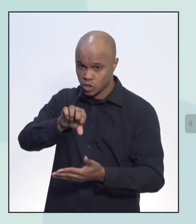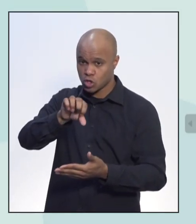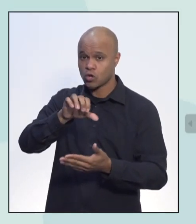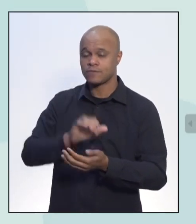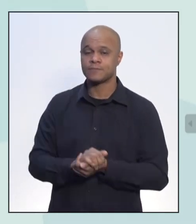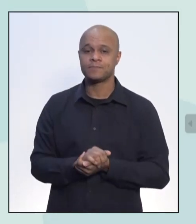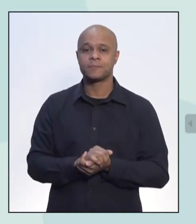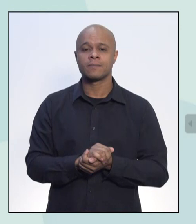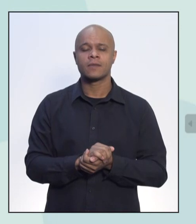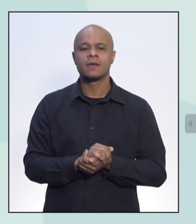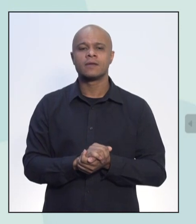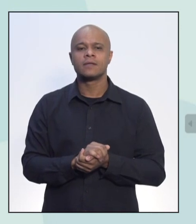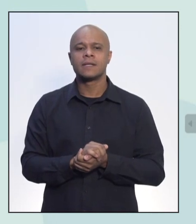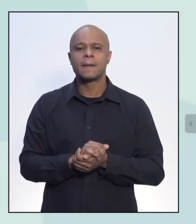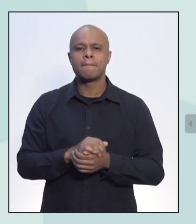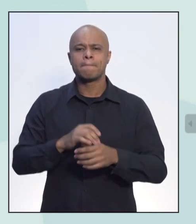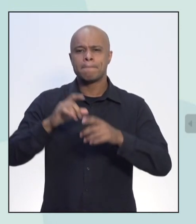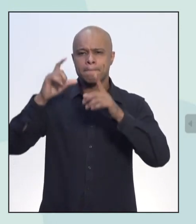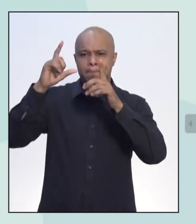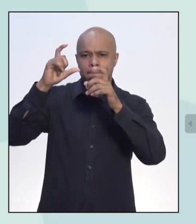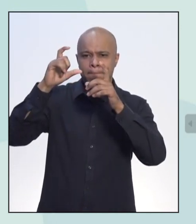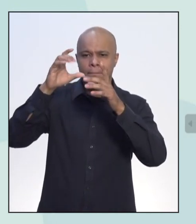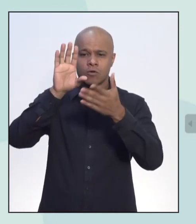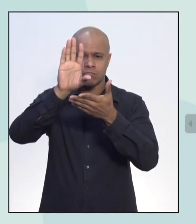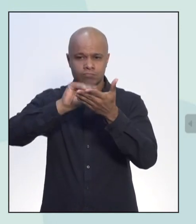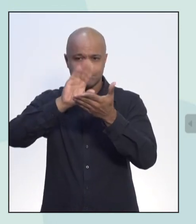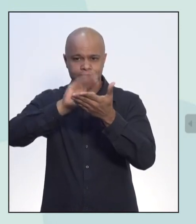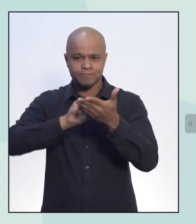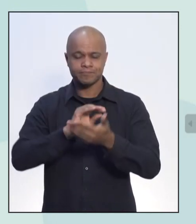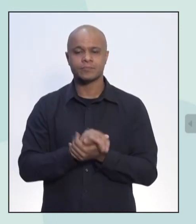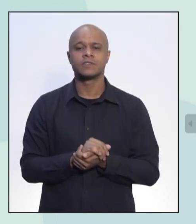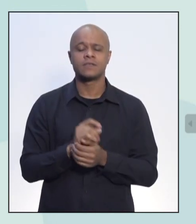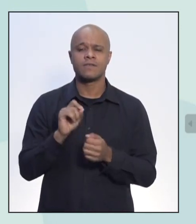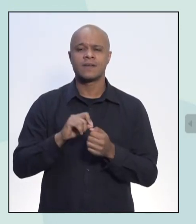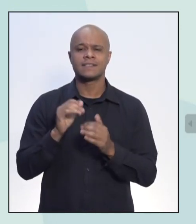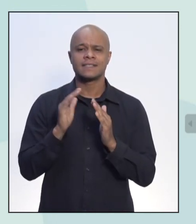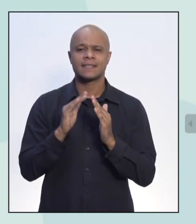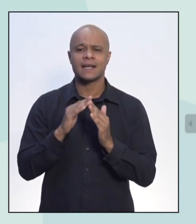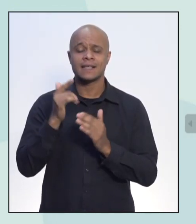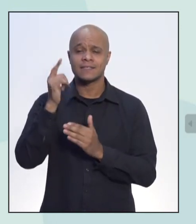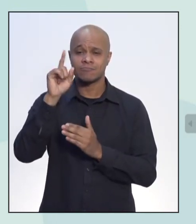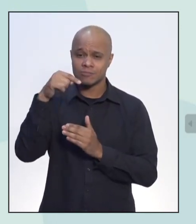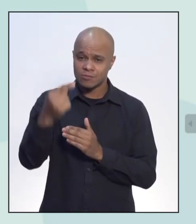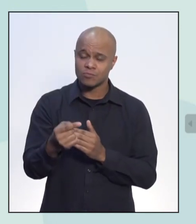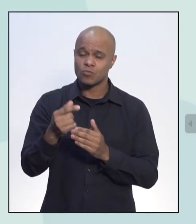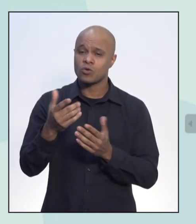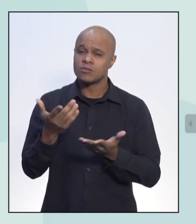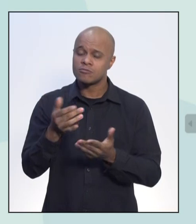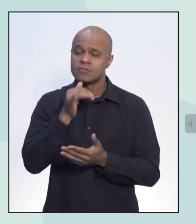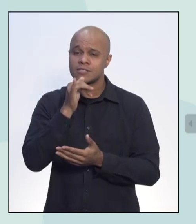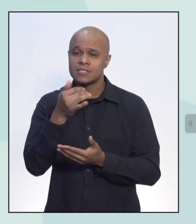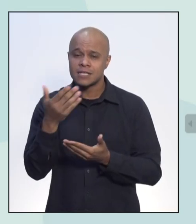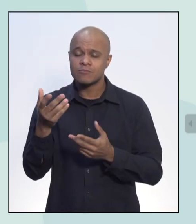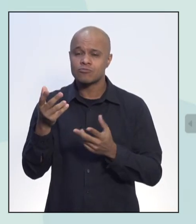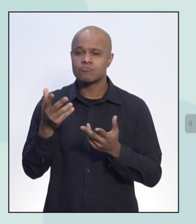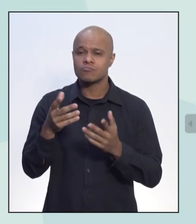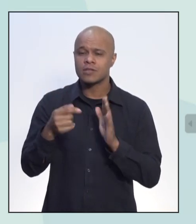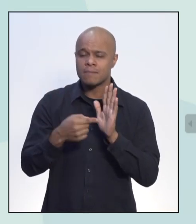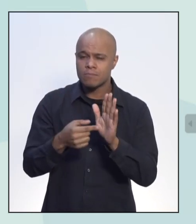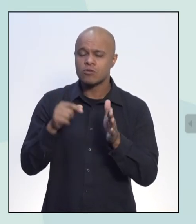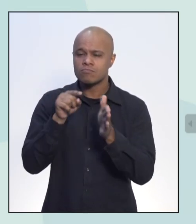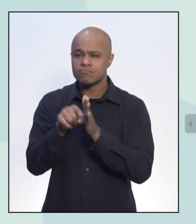do volume 2. Aí você tira, printa aí a tela, está para vocês estarem fazendo. Selecione um exemplo de conflito e amplie a pesquisa por meio